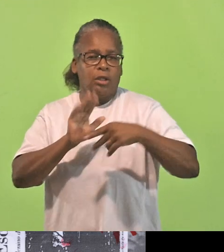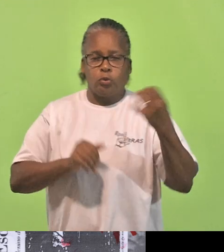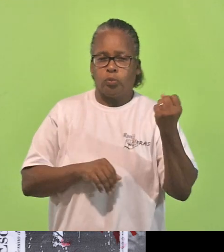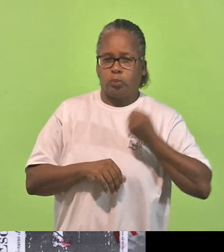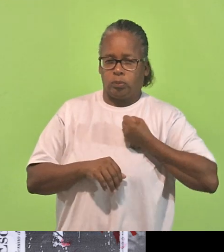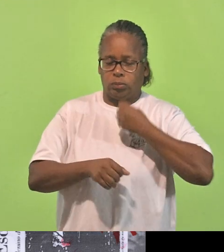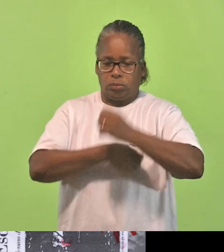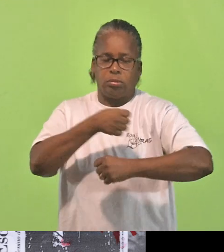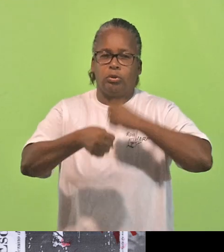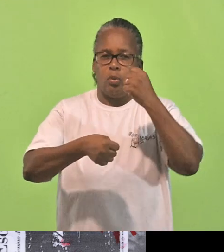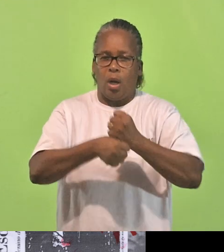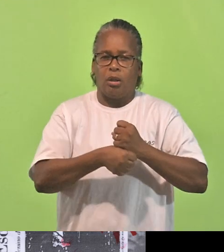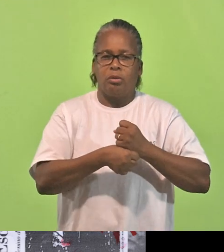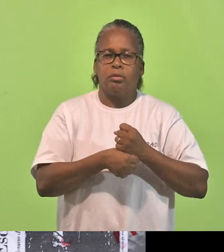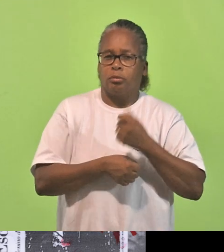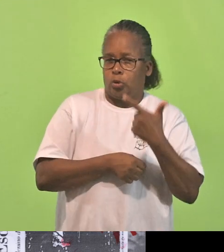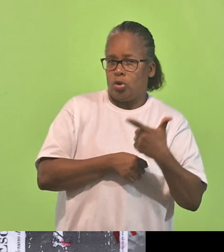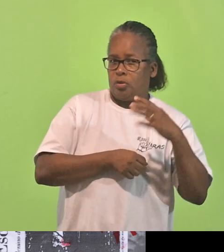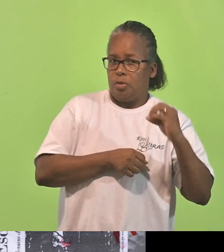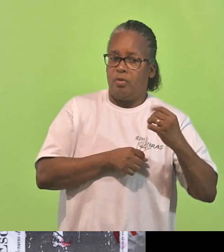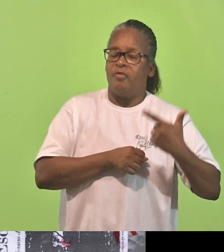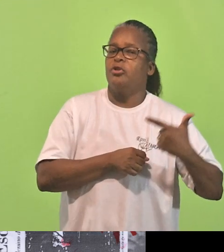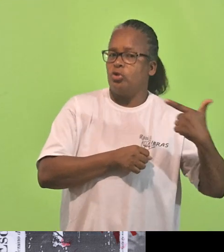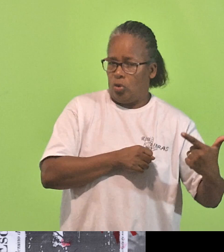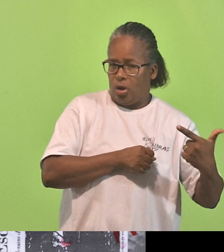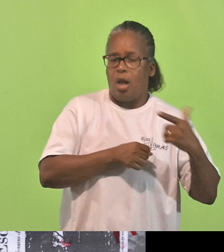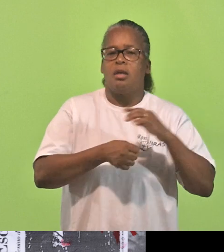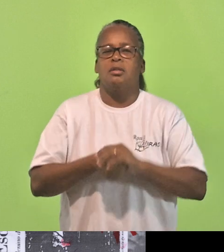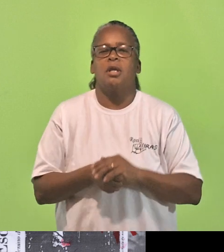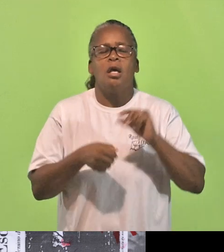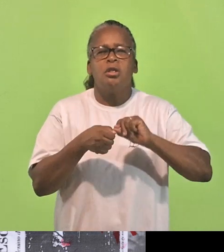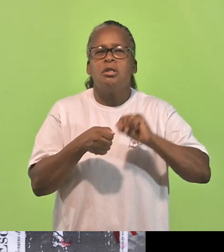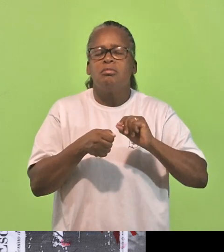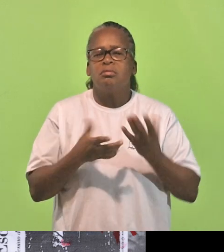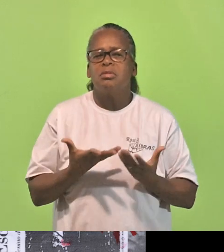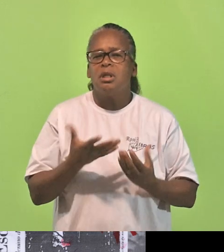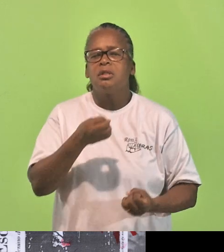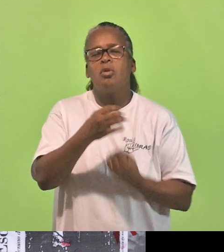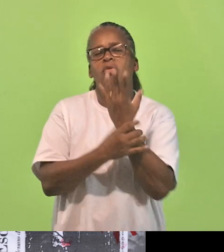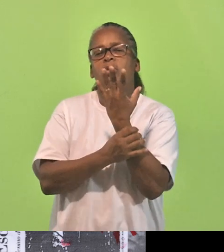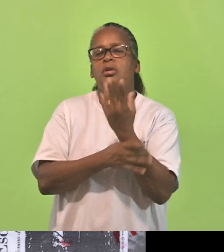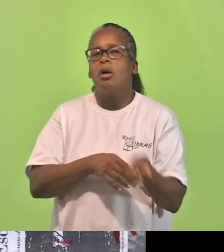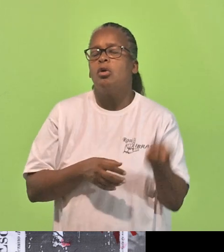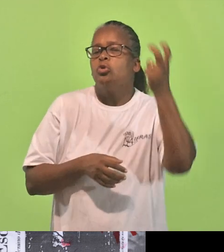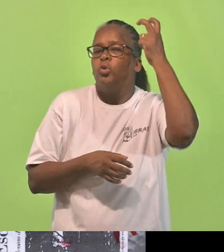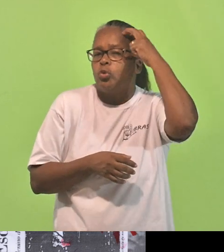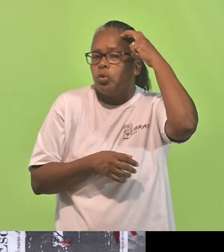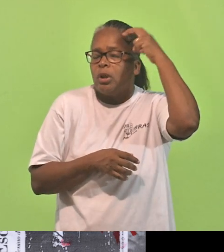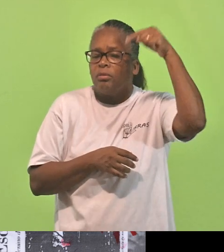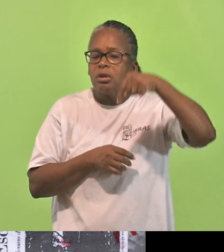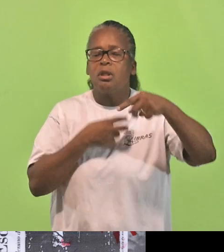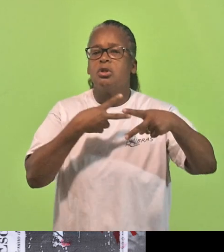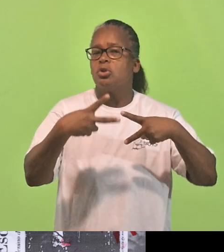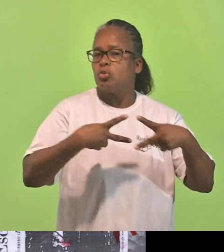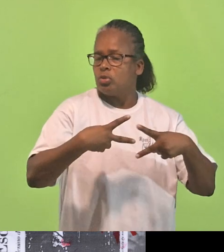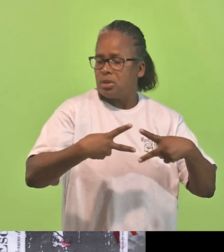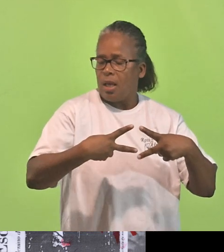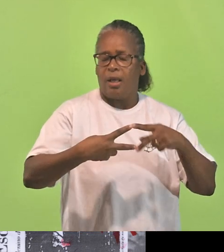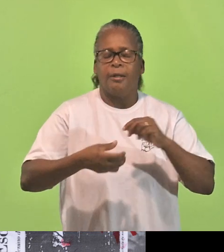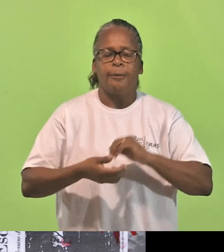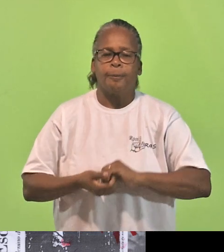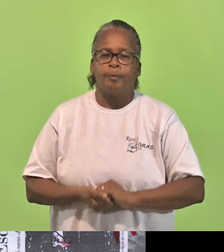37/2022, beneficiado pelo edital número 1/2022 de criação e temporada do Fundo Municipal de Cultura de São José dos